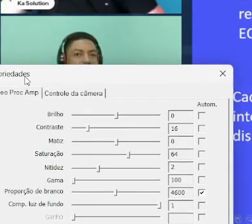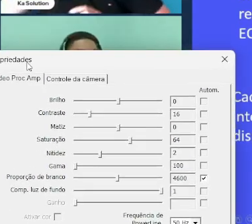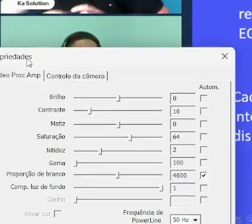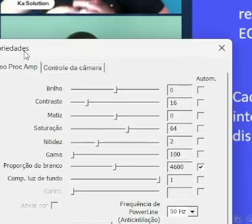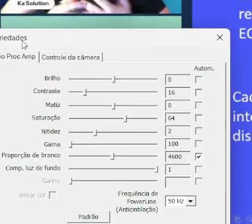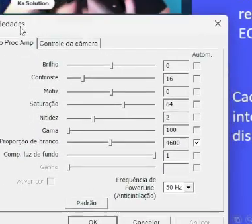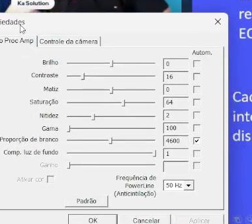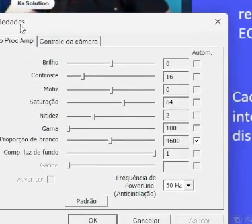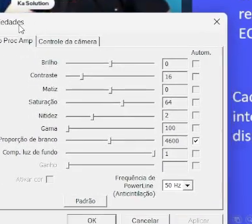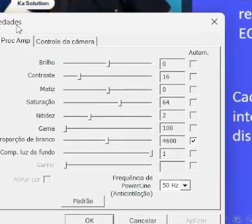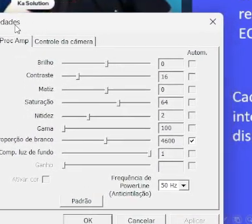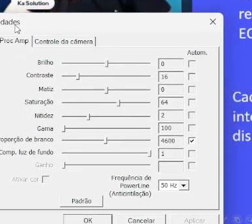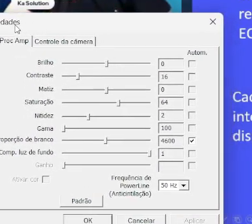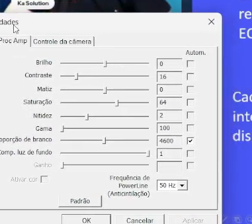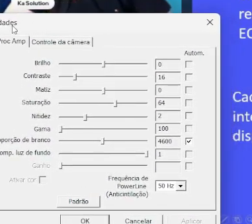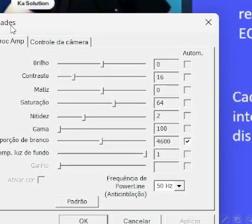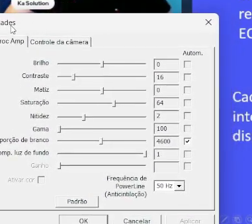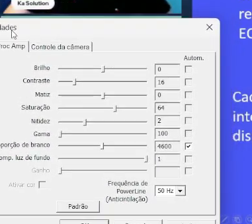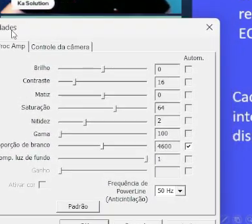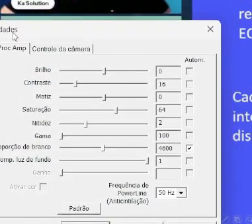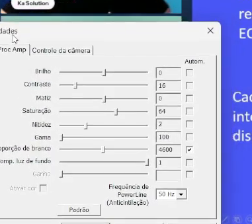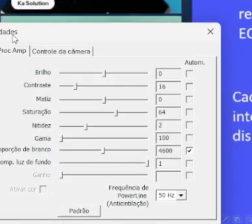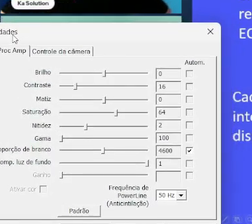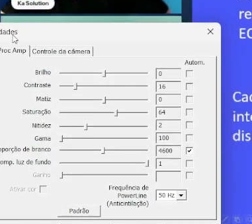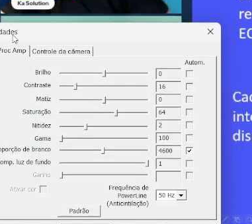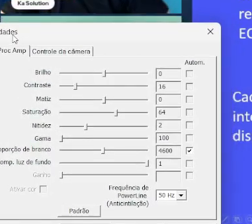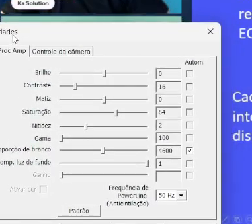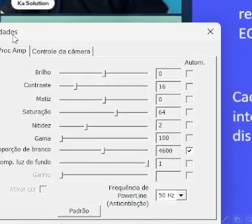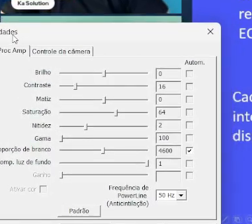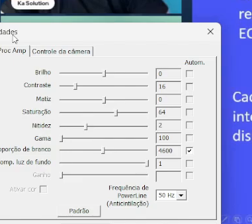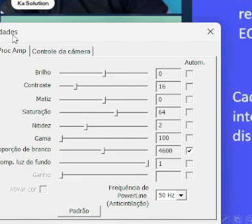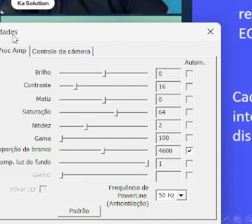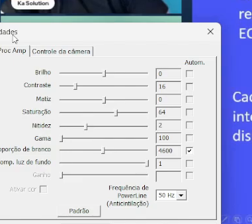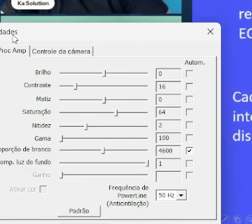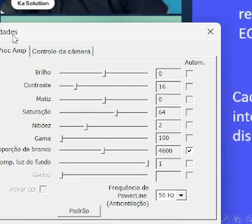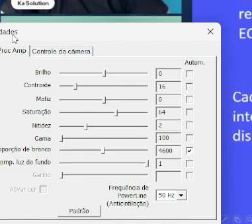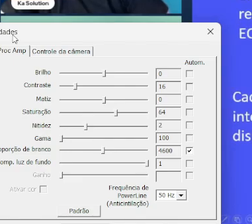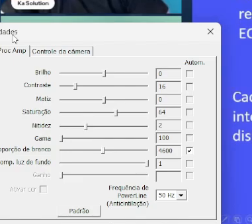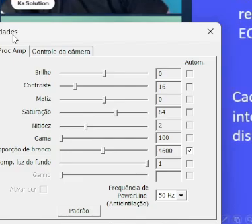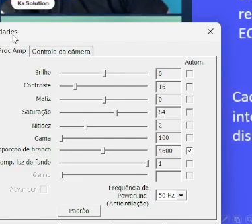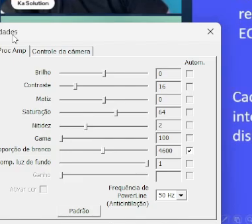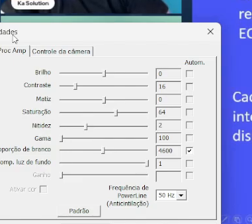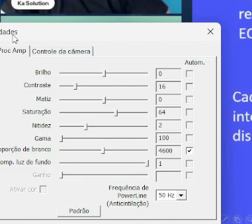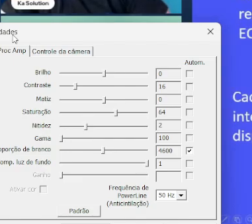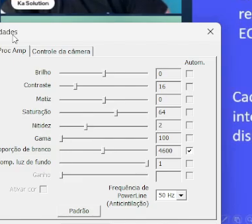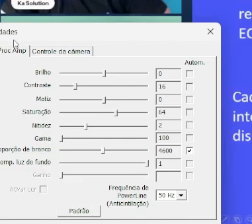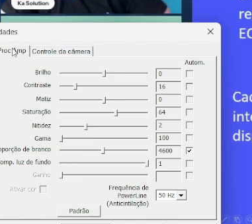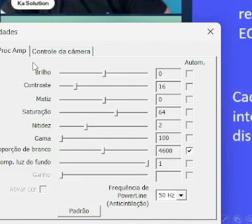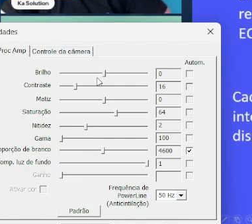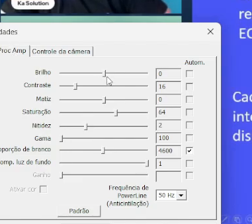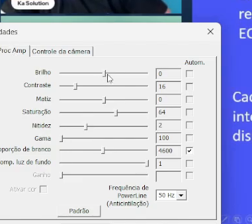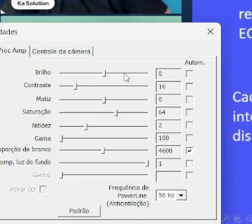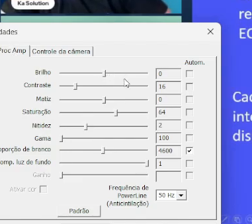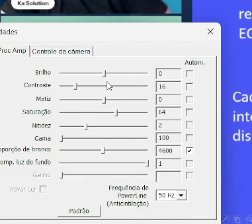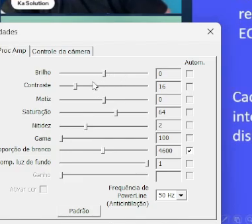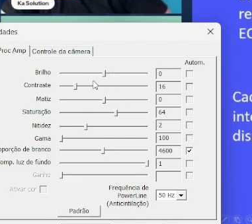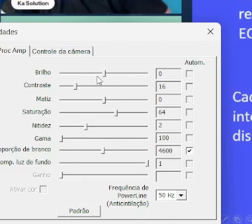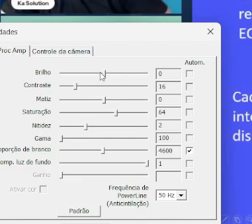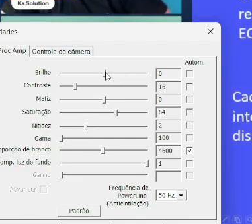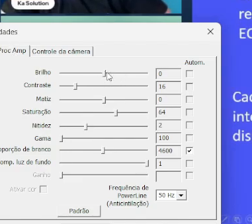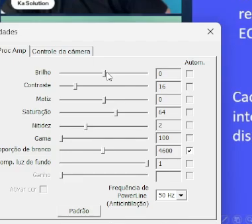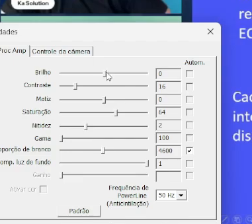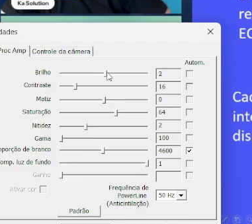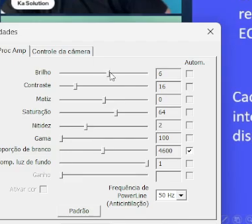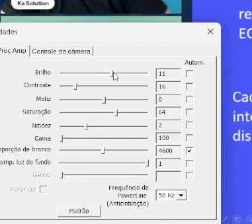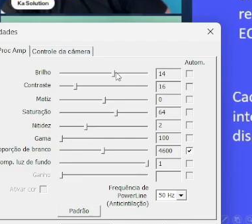aqui. Ninguém consegue acessar ele. Por quê? Ele só deve ser acessado pelo caixa. Ele faz o produto, devolve